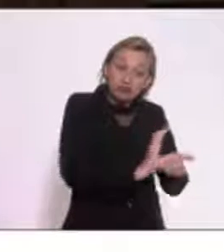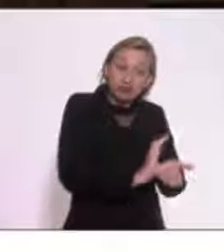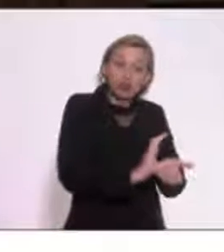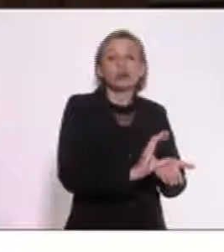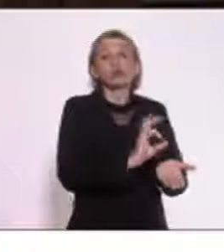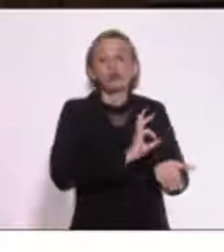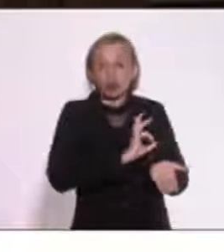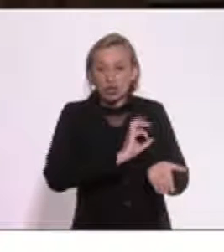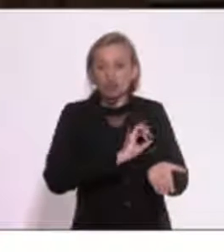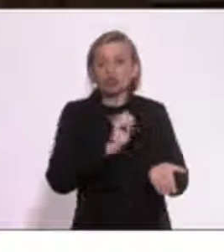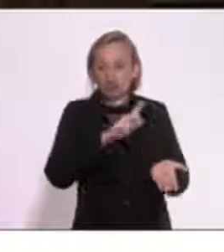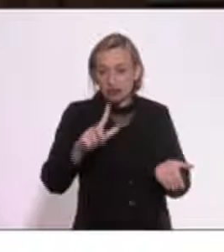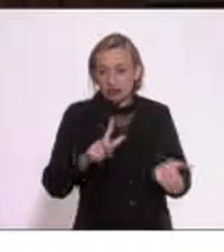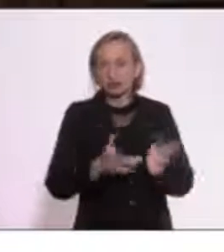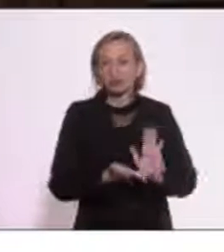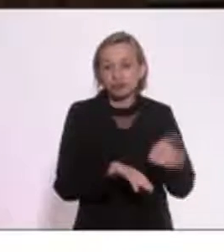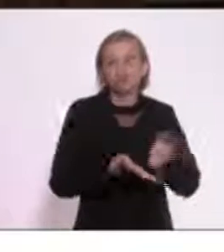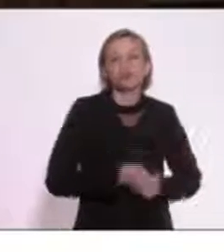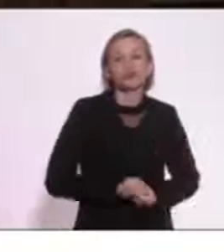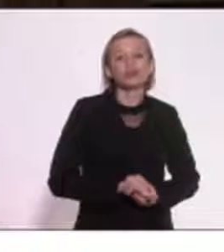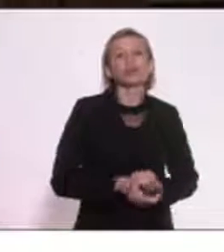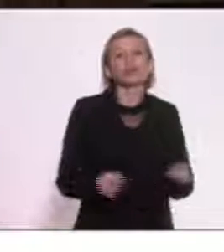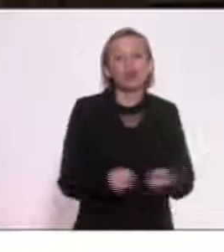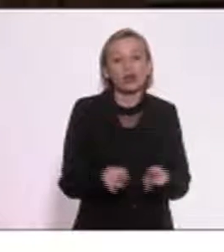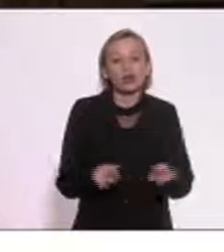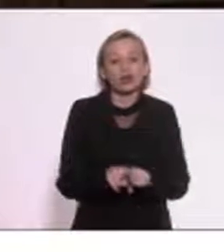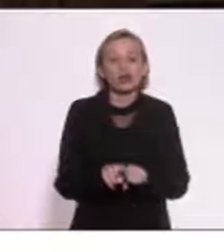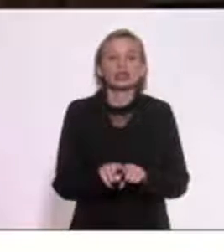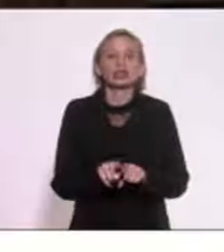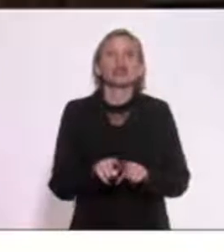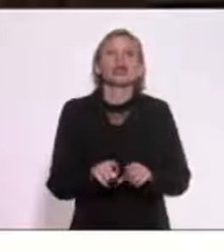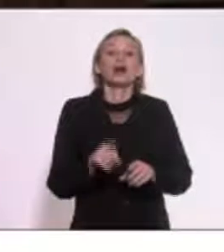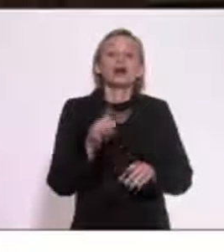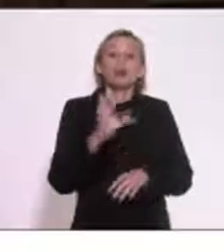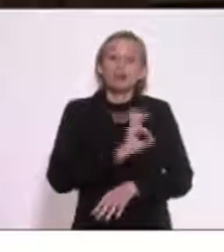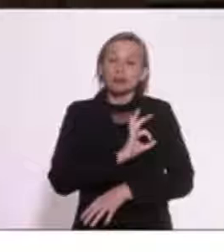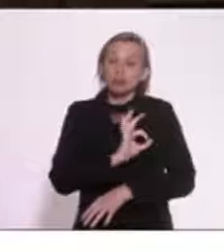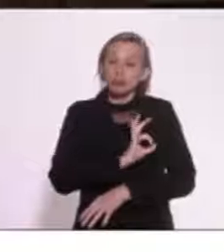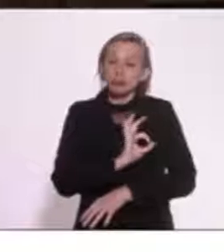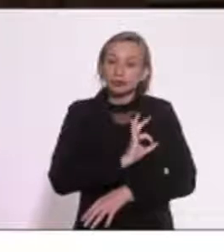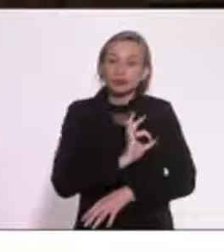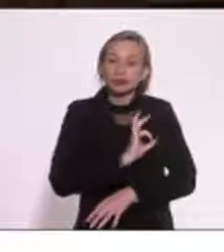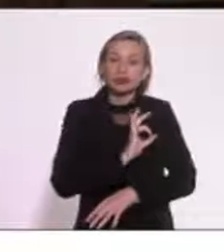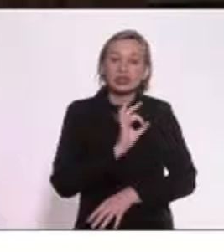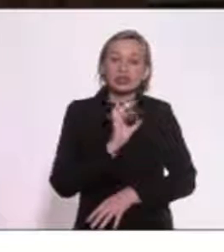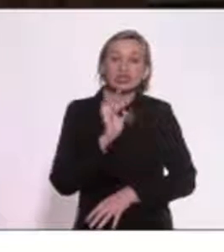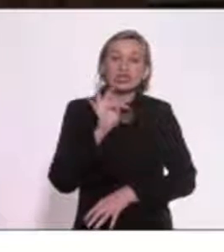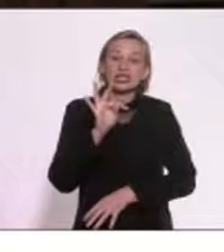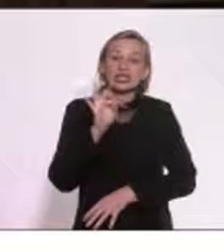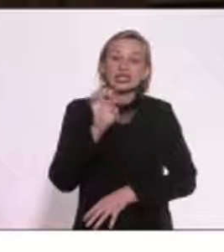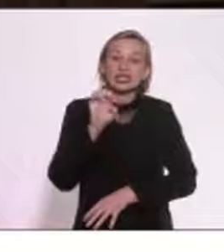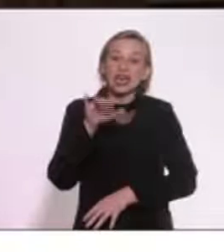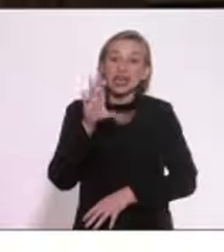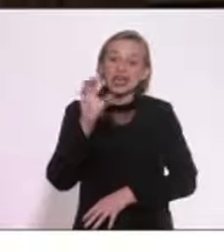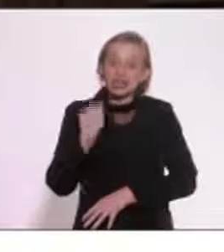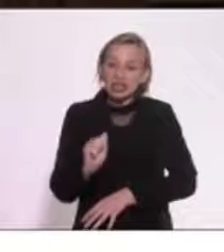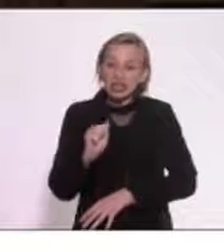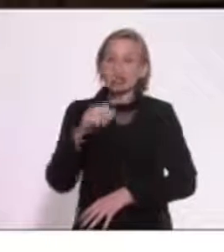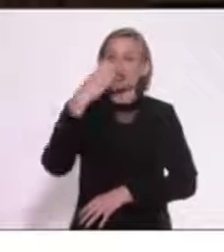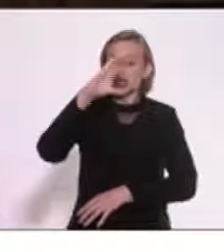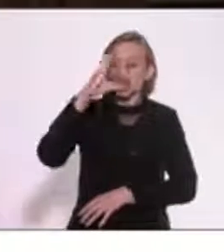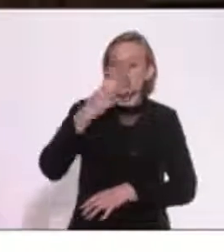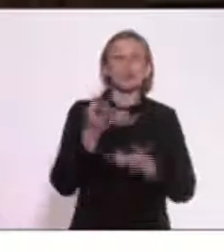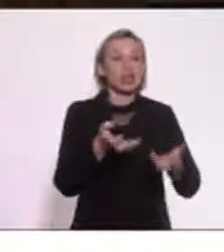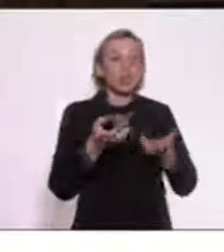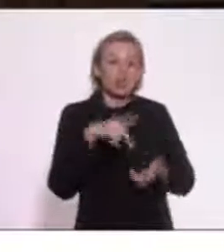recomendação. E a operacionalização da Polícia Técnico-Científica, eu quero registrar aqui a iniciativa dessa